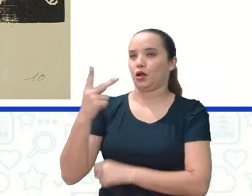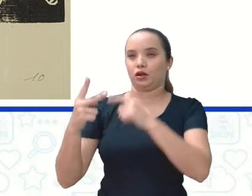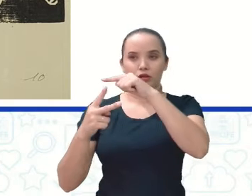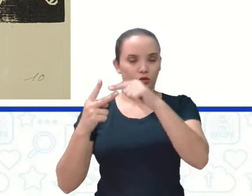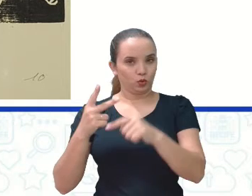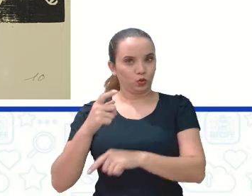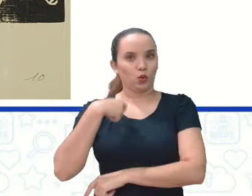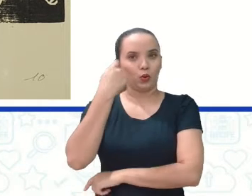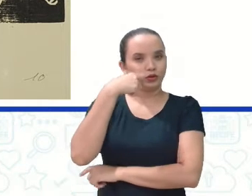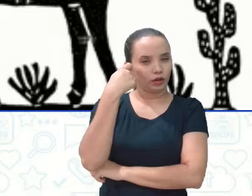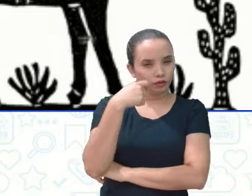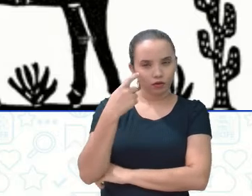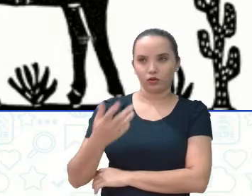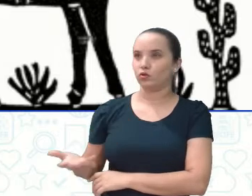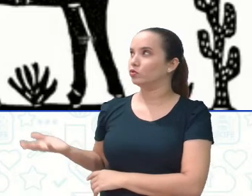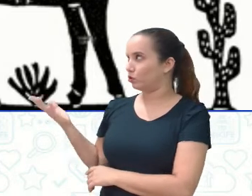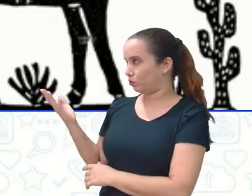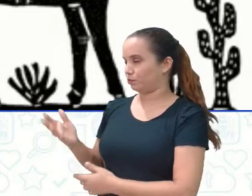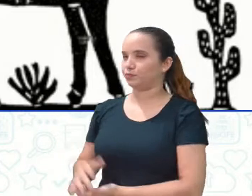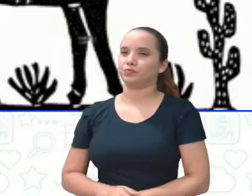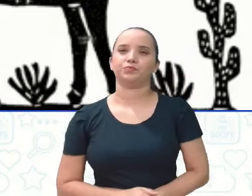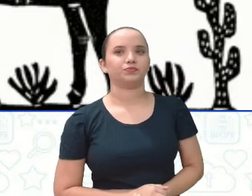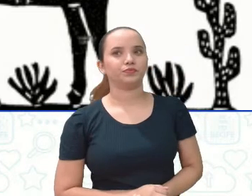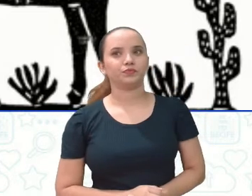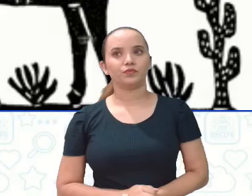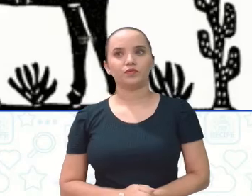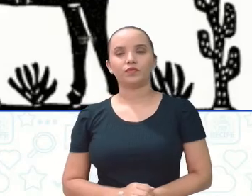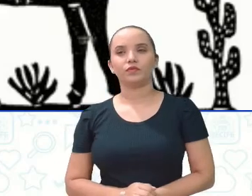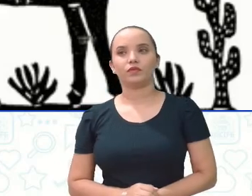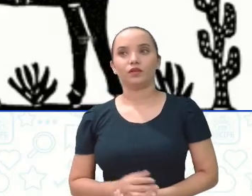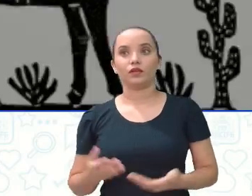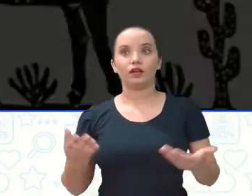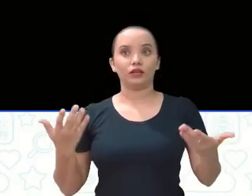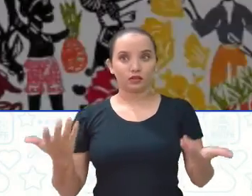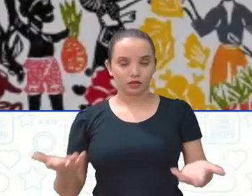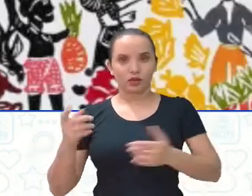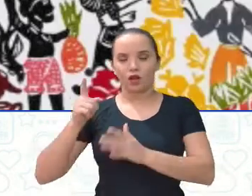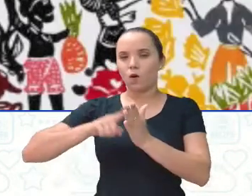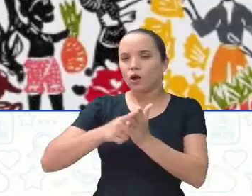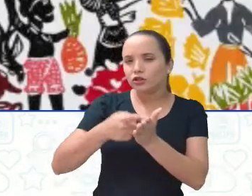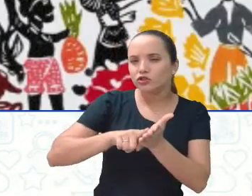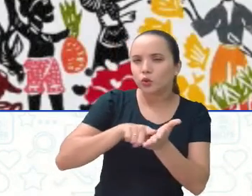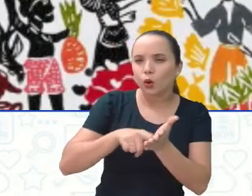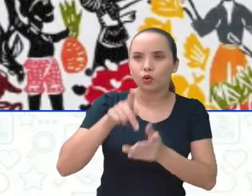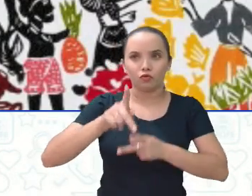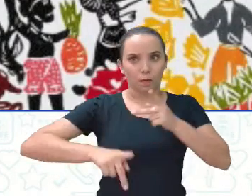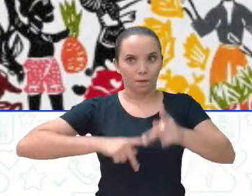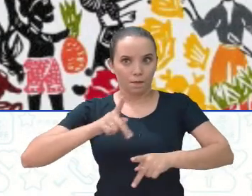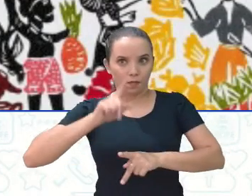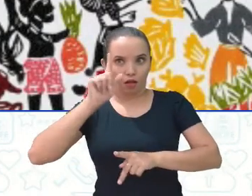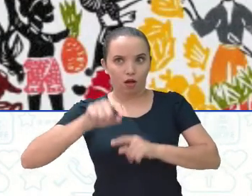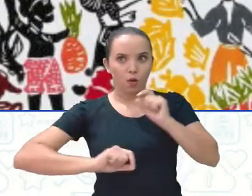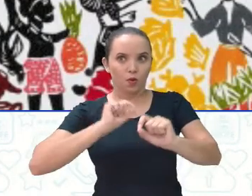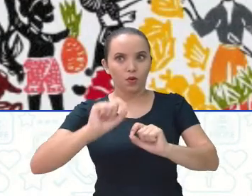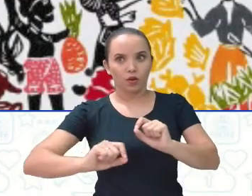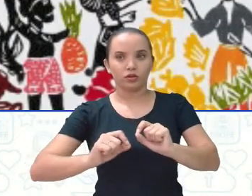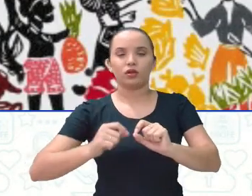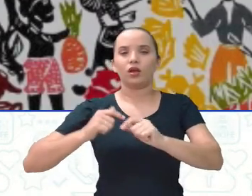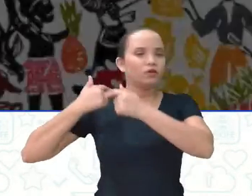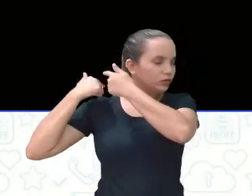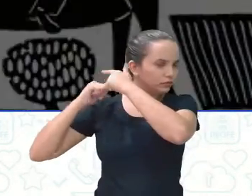Vani Lourenço, trazendo para vocês. A xilogravura popular é uma permanência